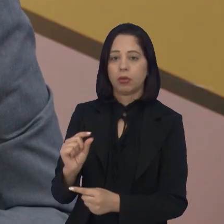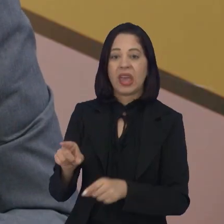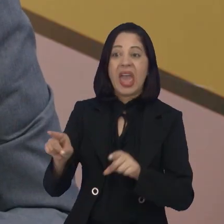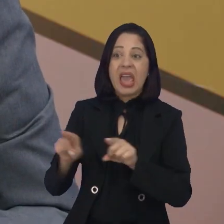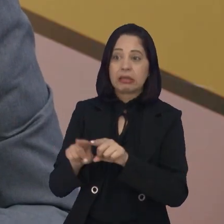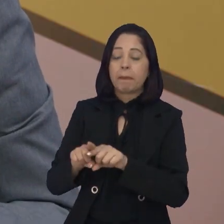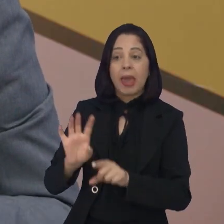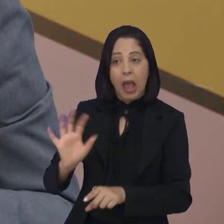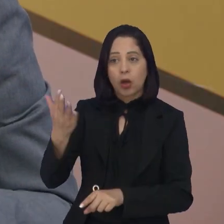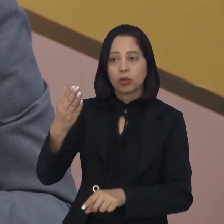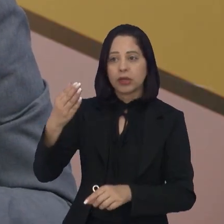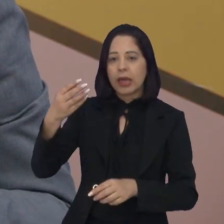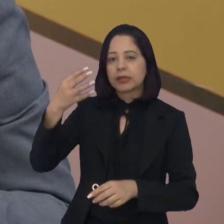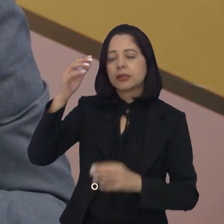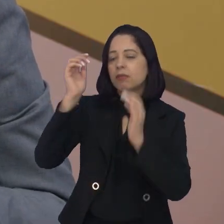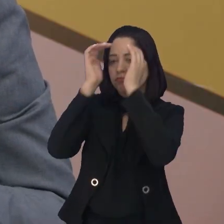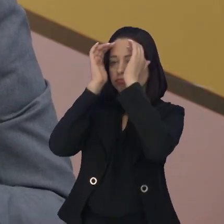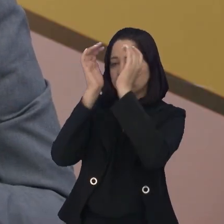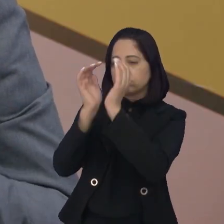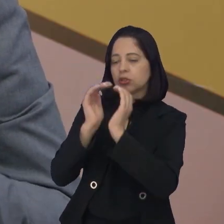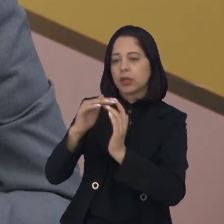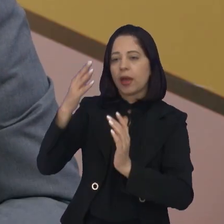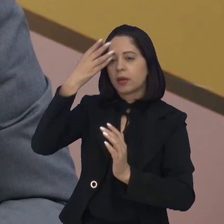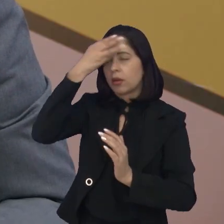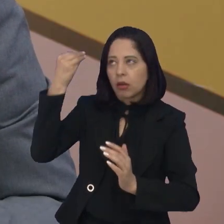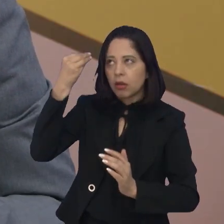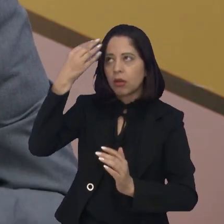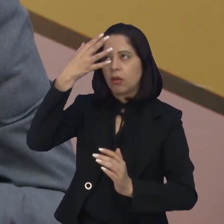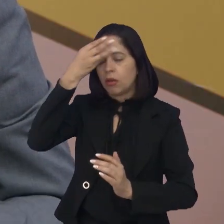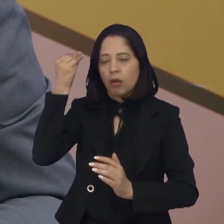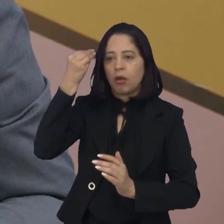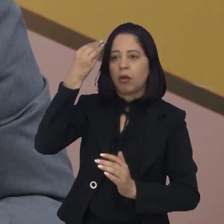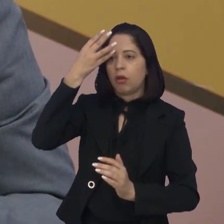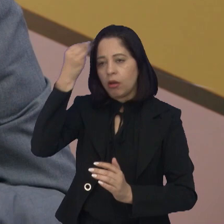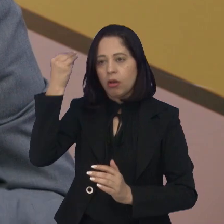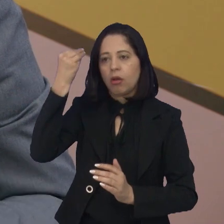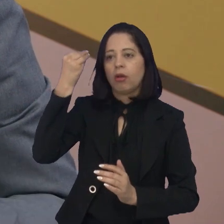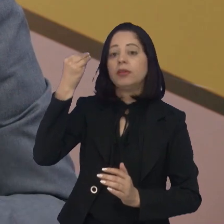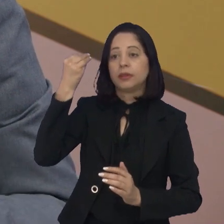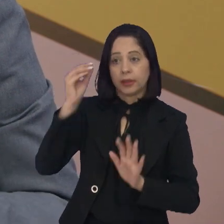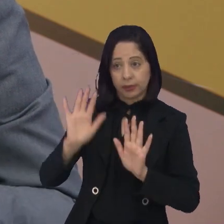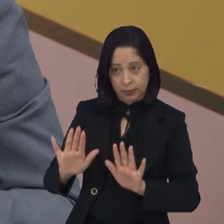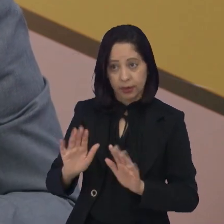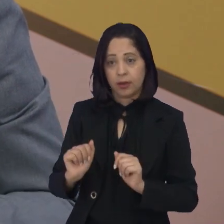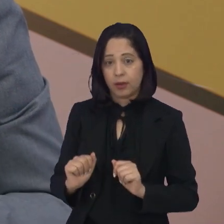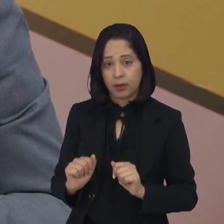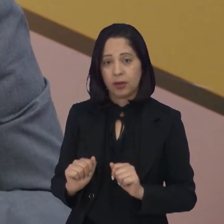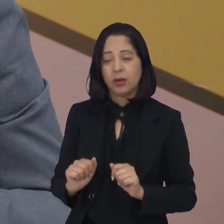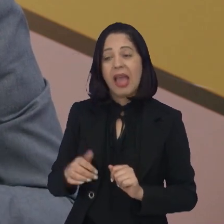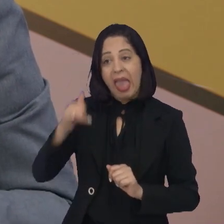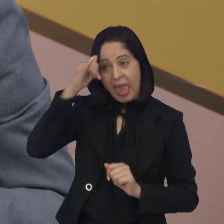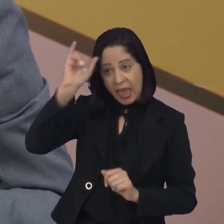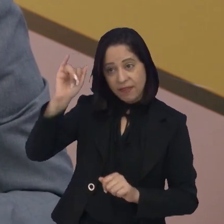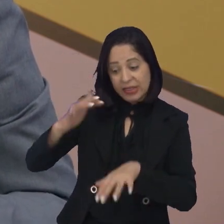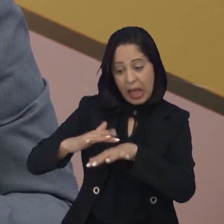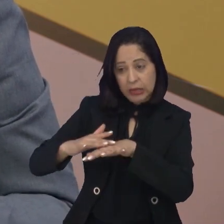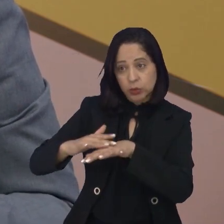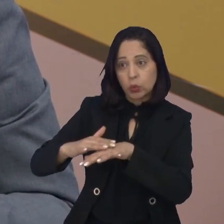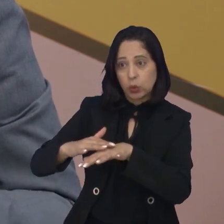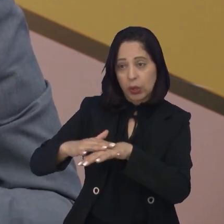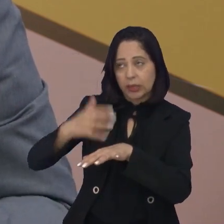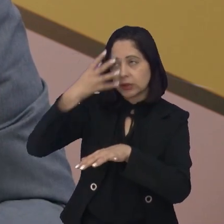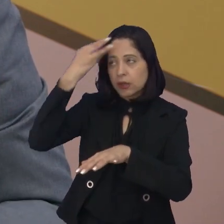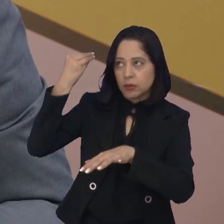principalmente Alzheimer. Então, até para retardar o início de um Alzheimer ou até evitar mesmo, a atividade